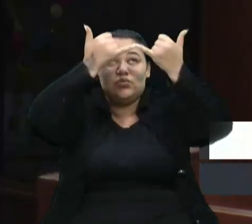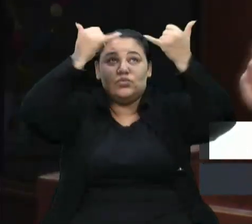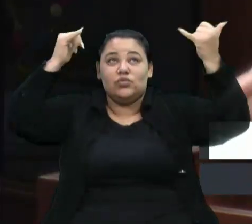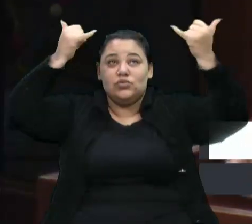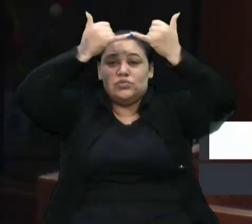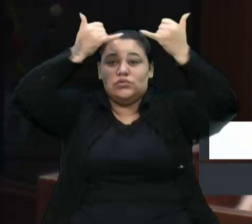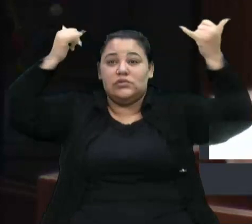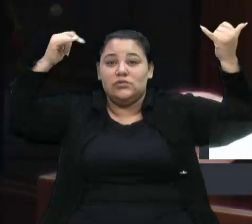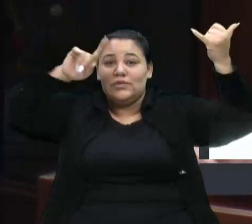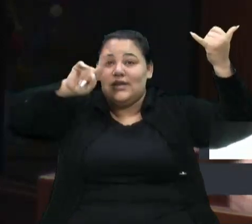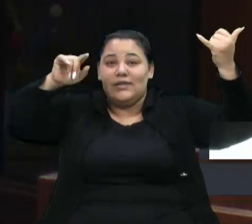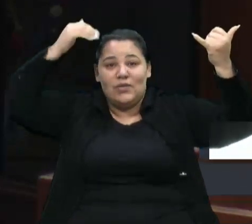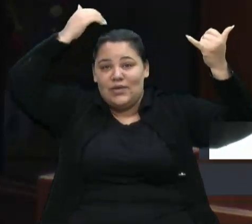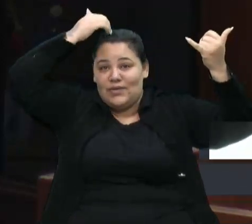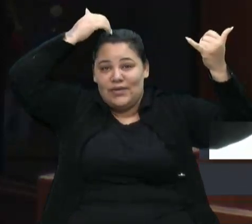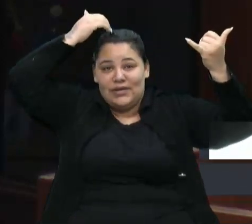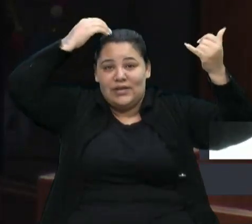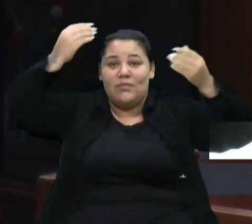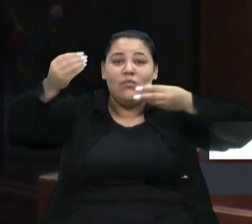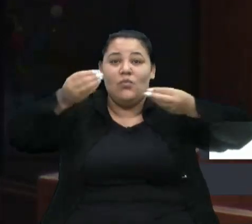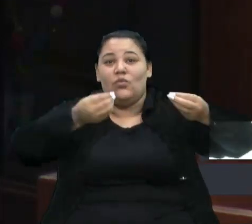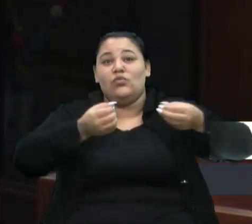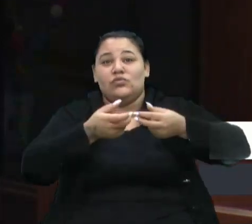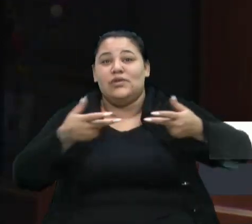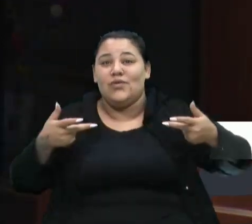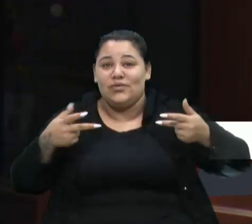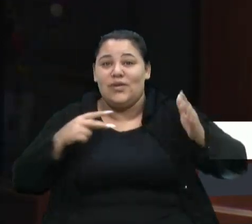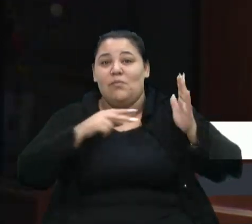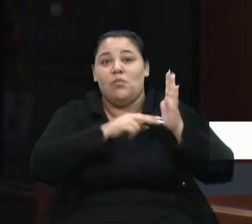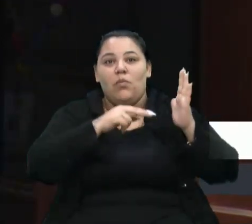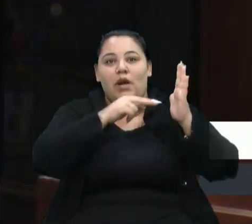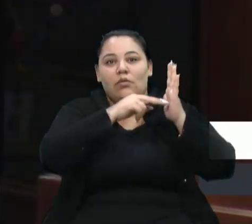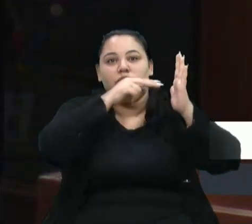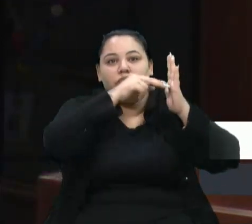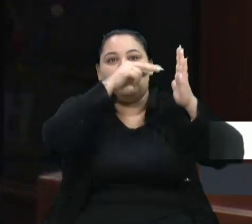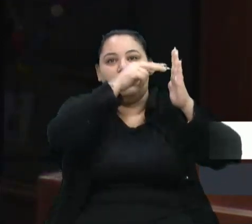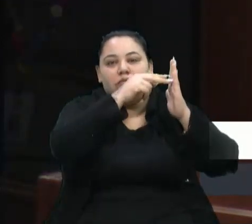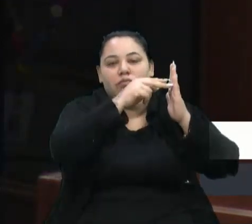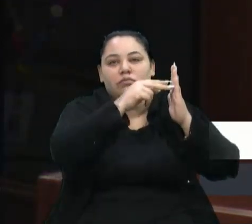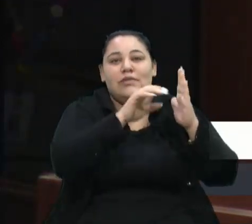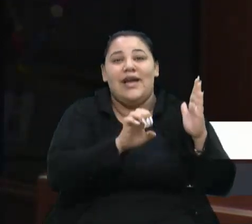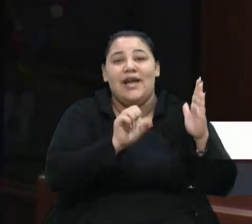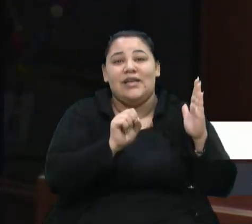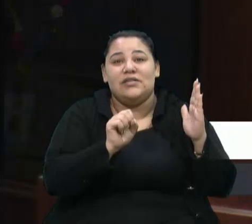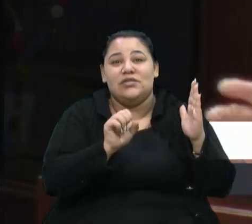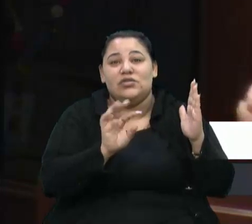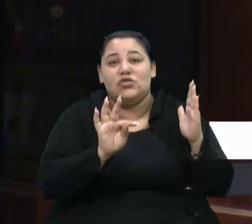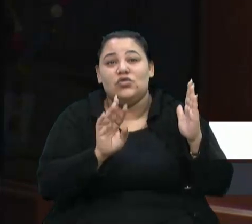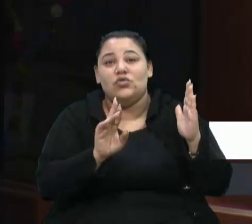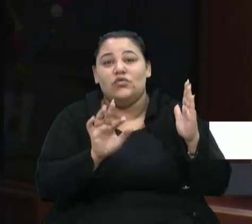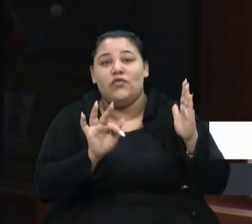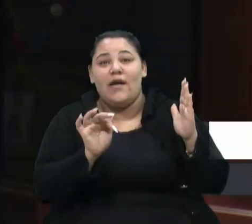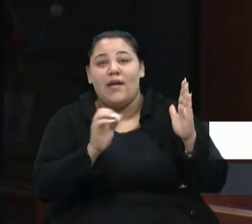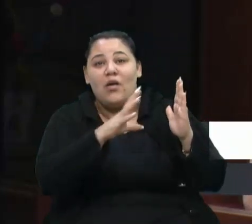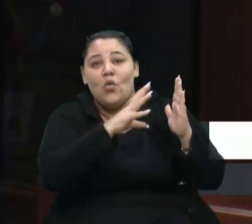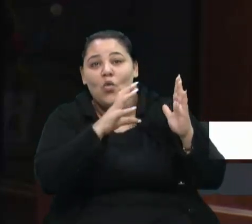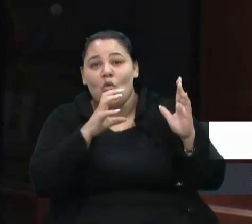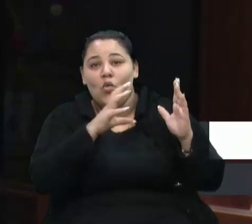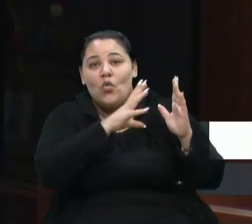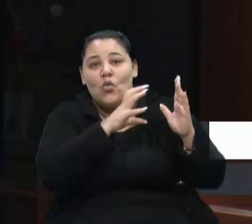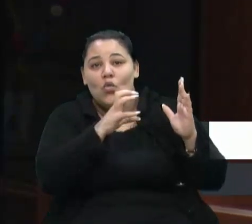não comporta tanta carga que é essa estufa. A estufa, ela puxa muita carga e